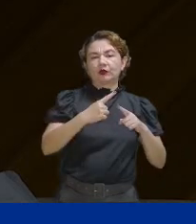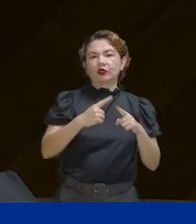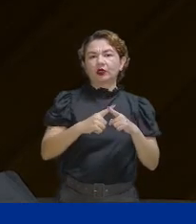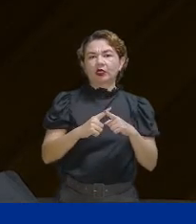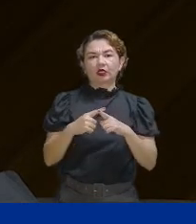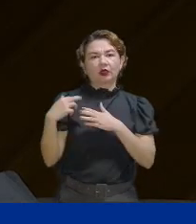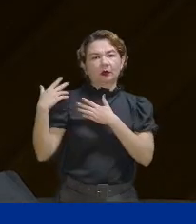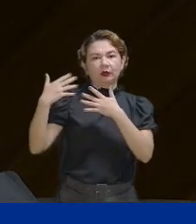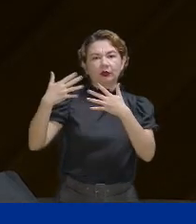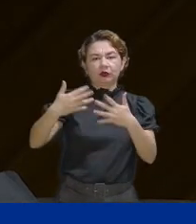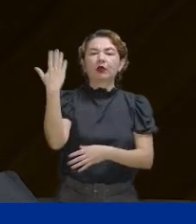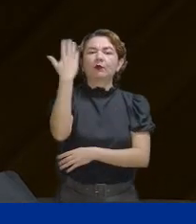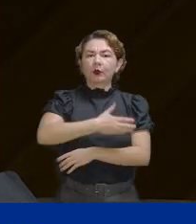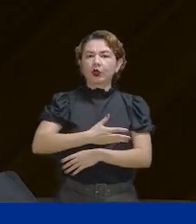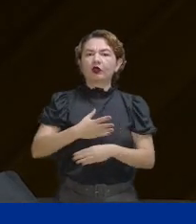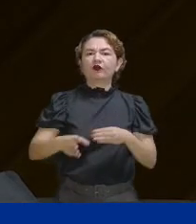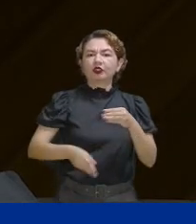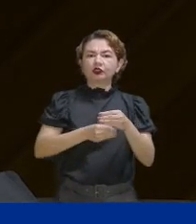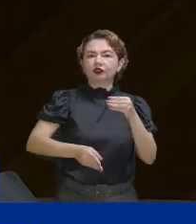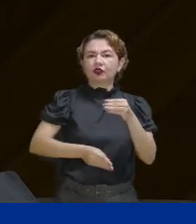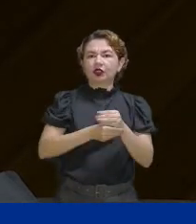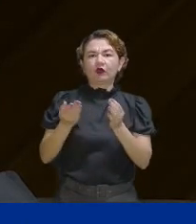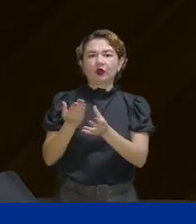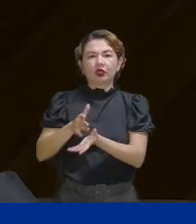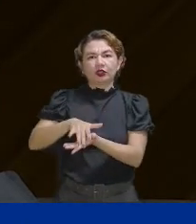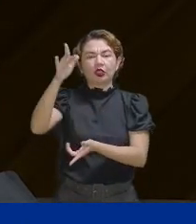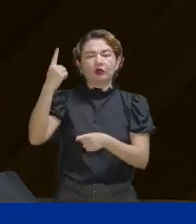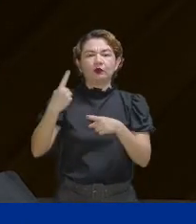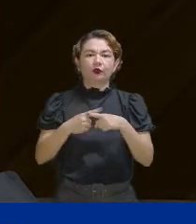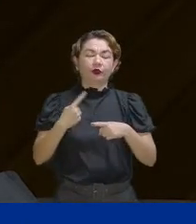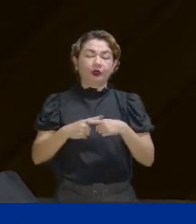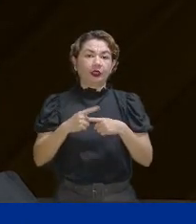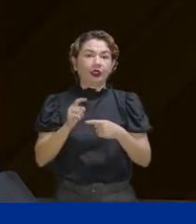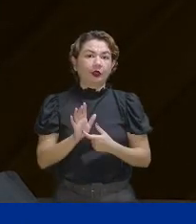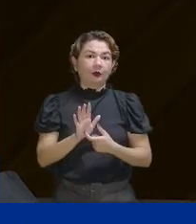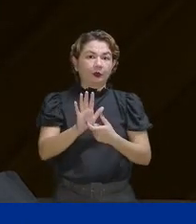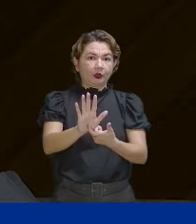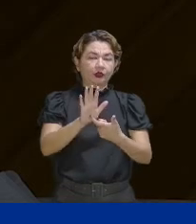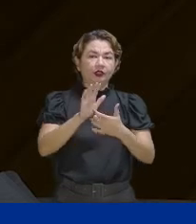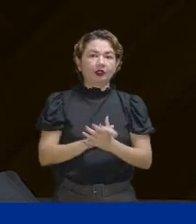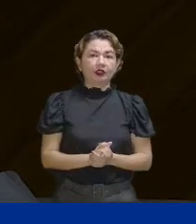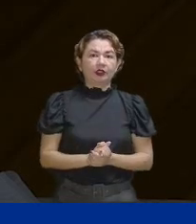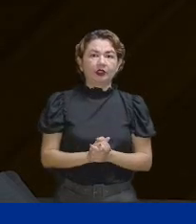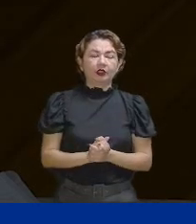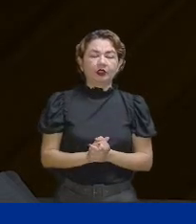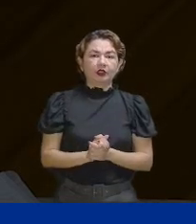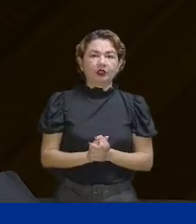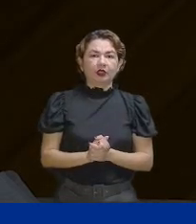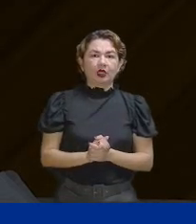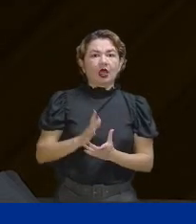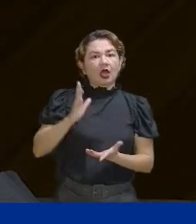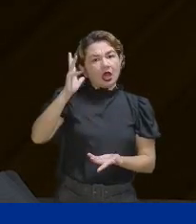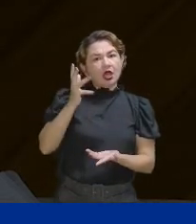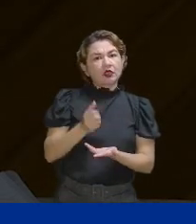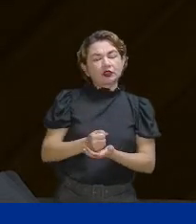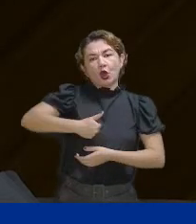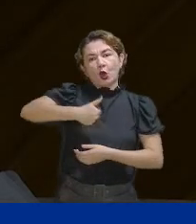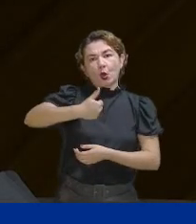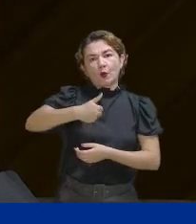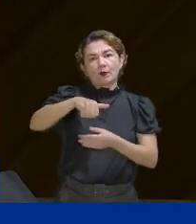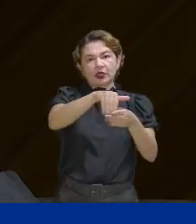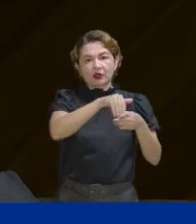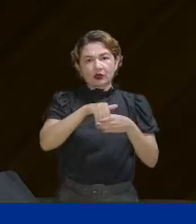existe todo um acervo probatório adicional aos autos que denota, que demonstra a conclusão a que chegou o primeiro